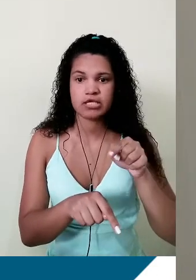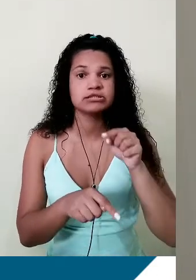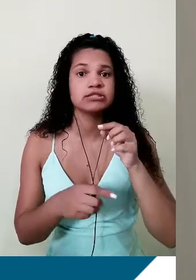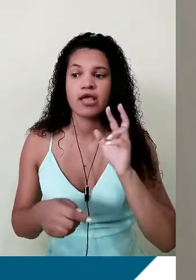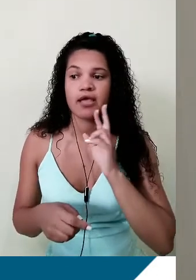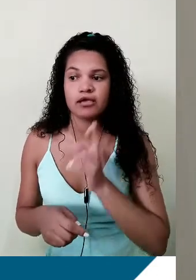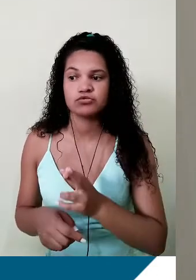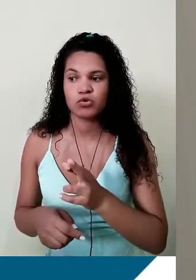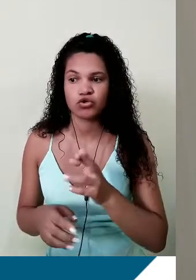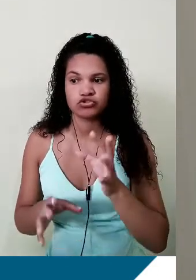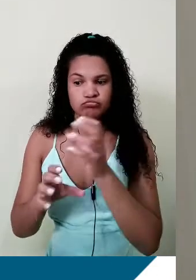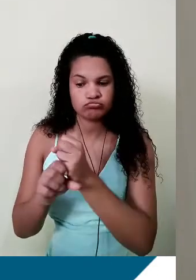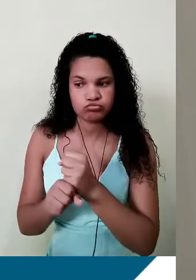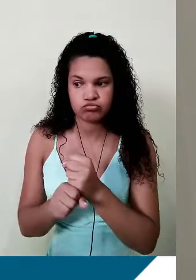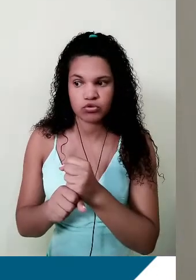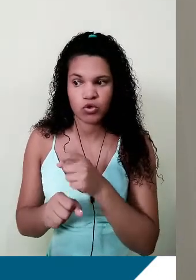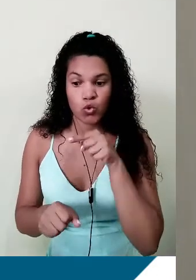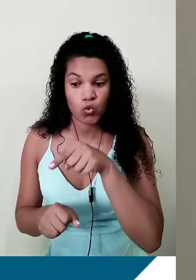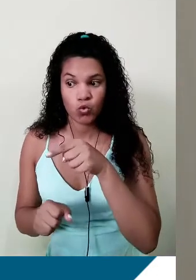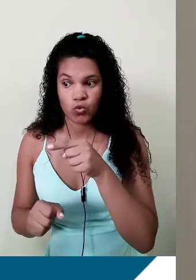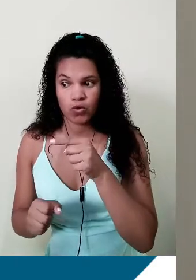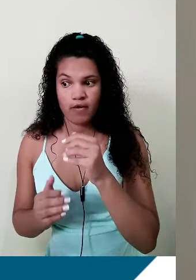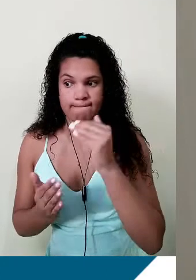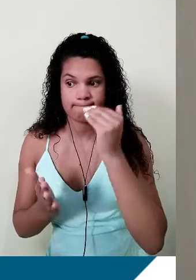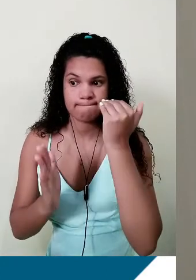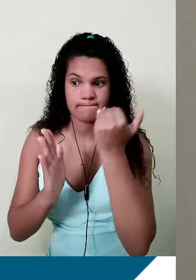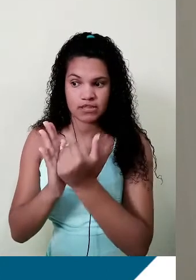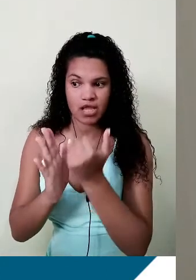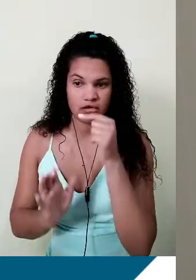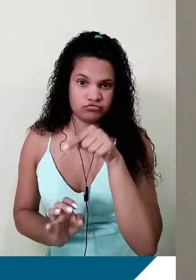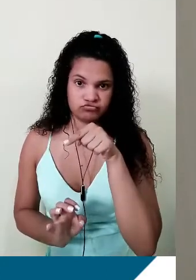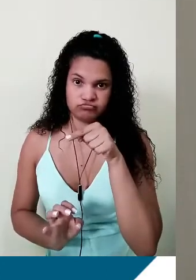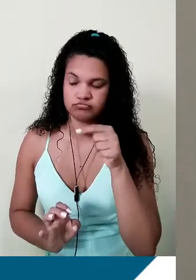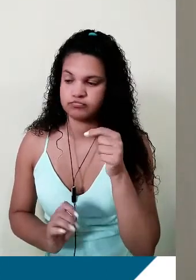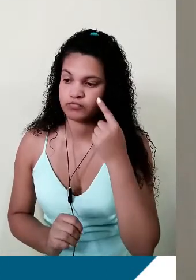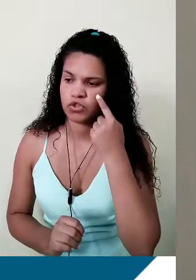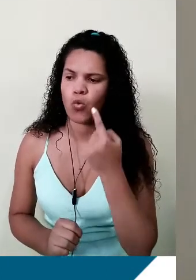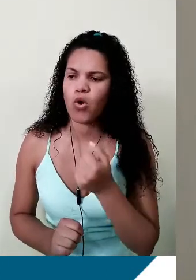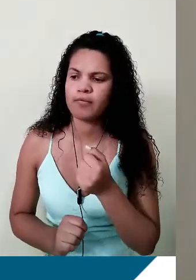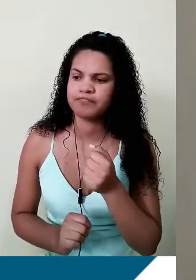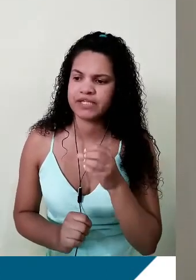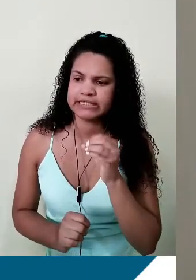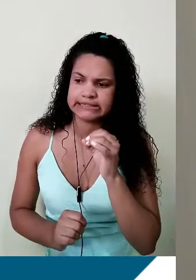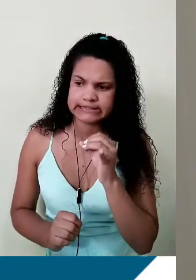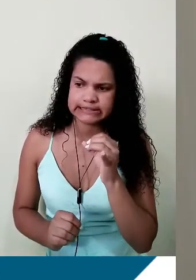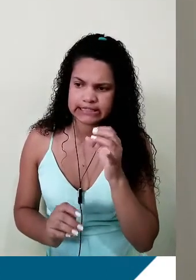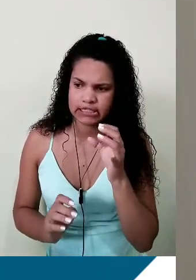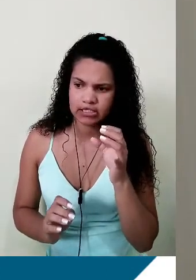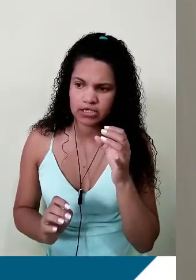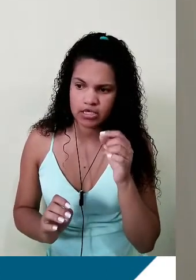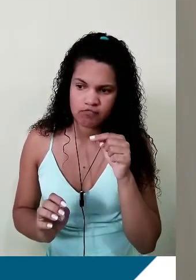de fusão e ebulição. Daí, a partir desta